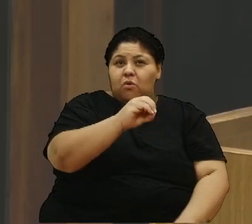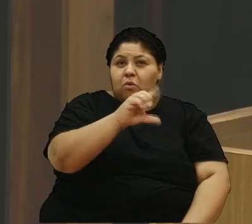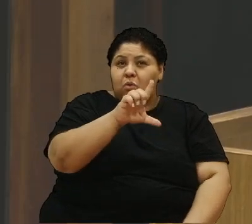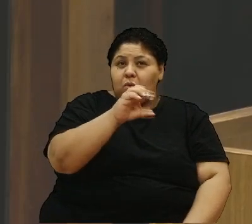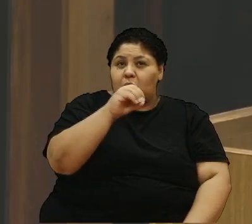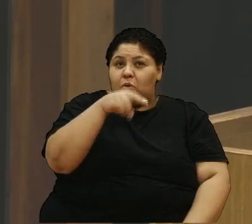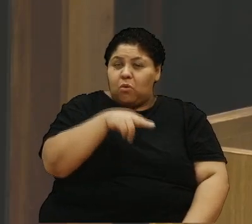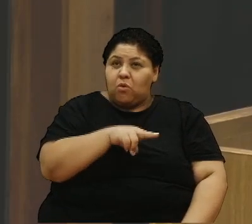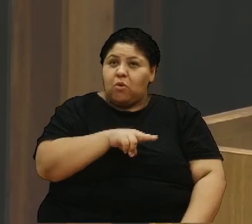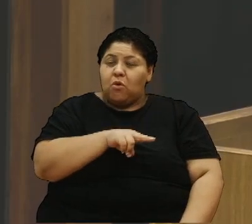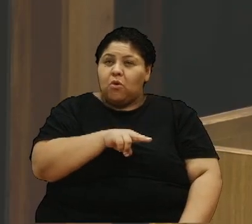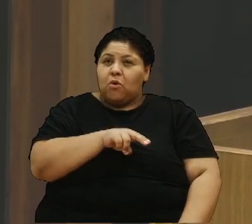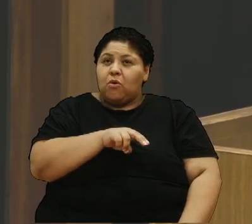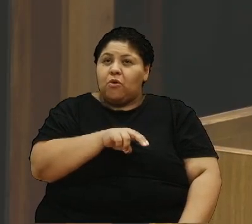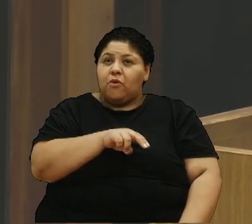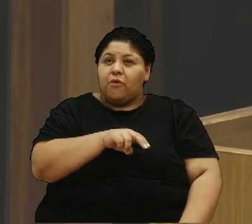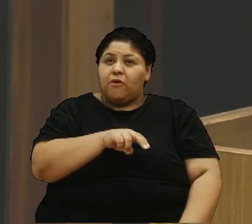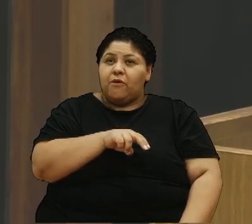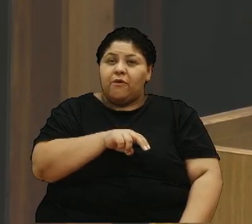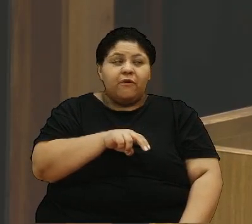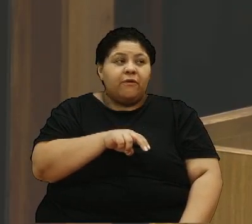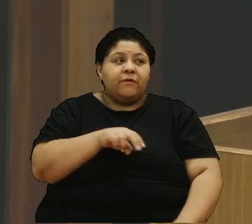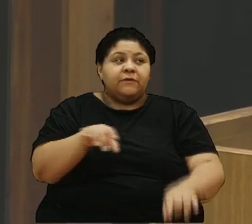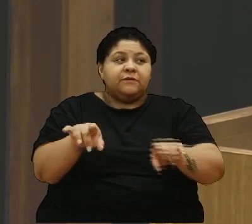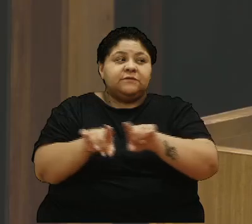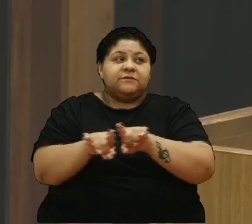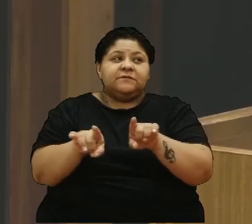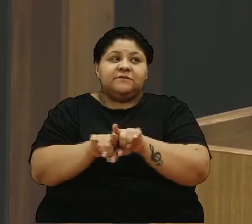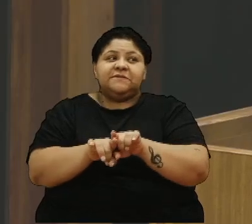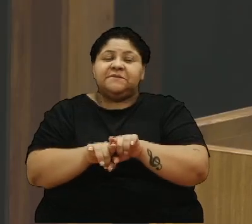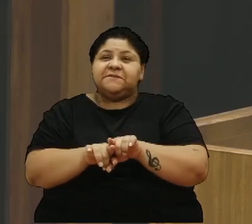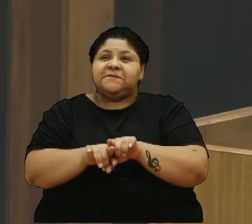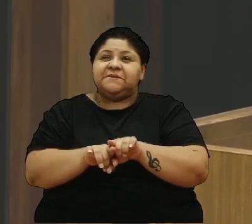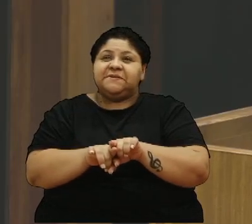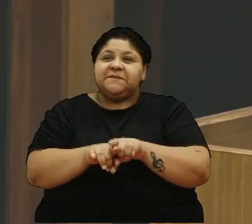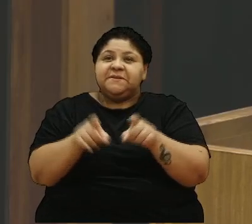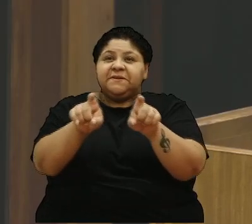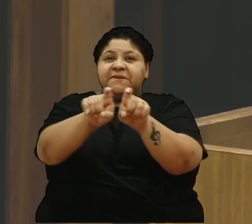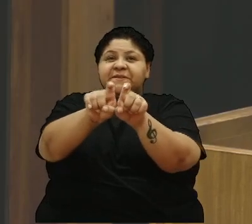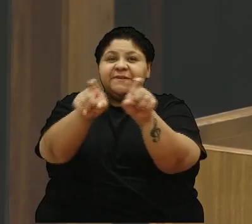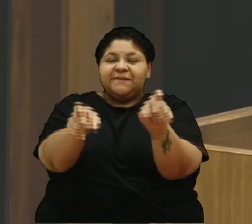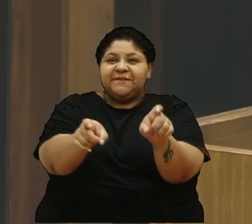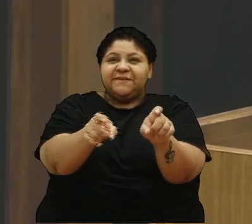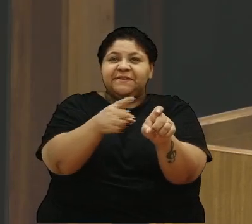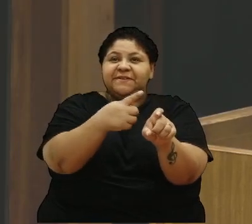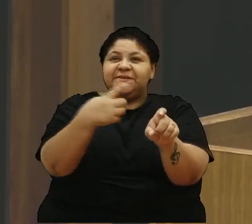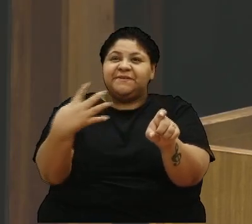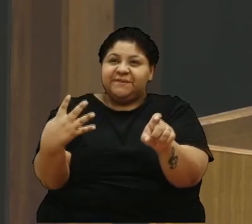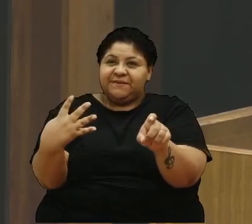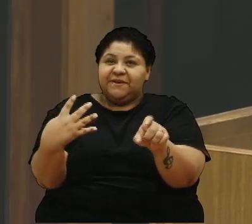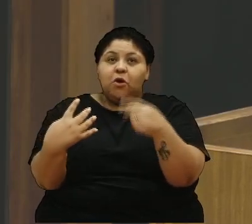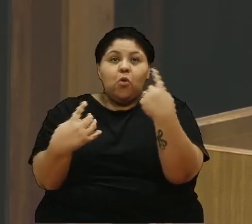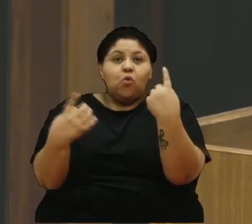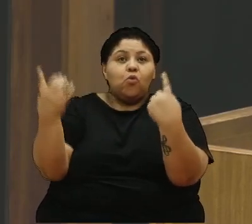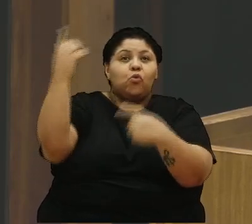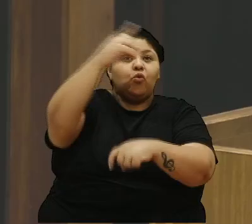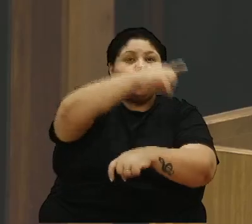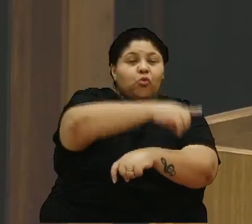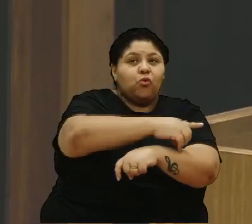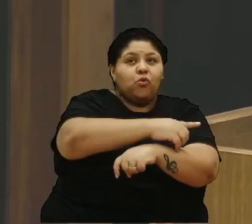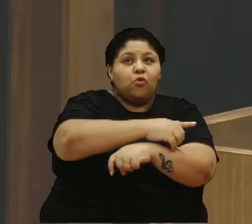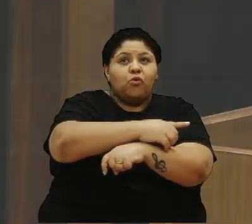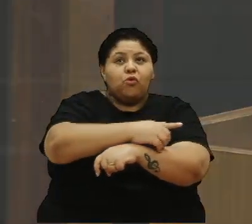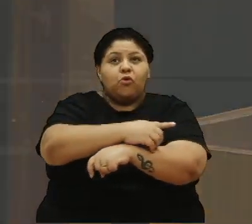Mas vamos ver então, 19/5 a 23/5, ginecologista 14, num dia,